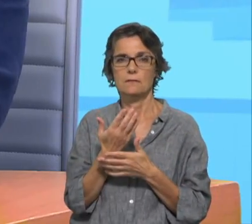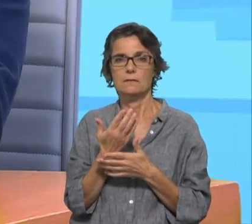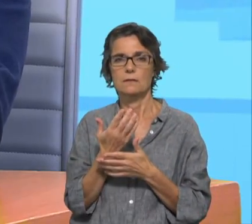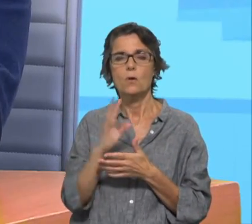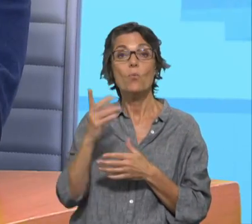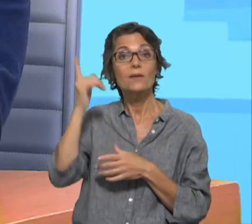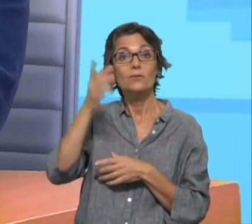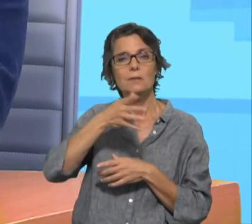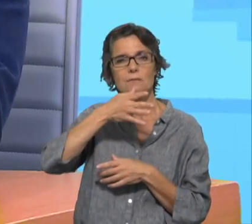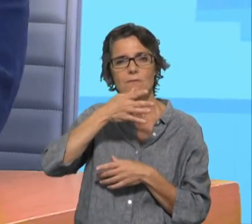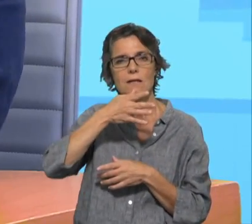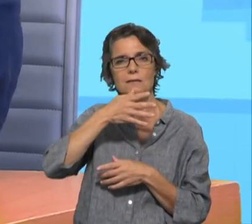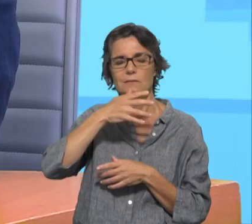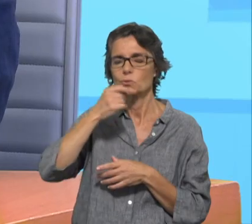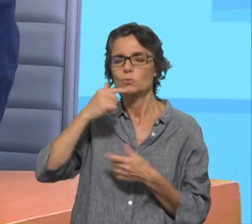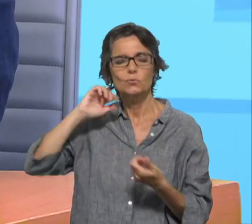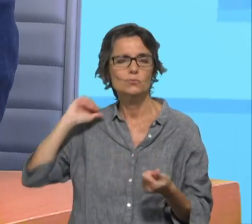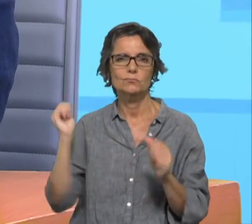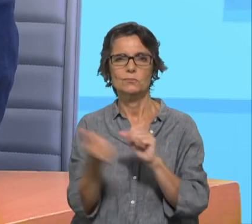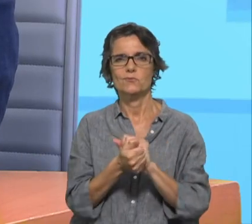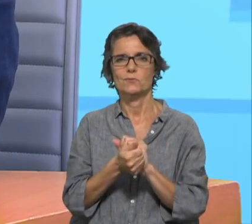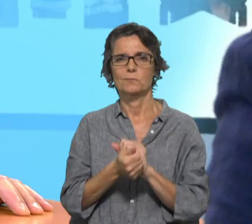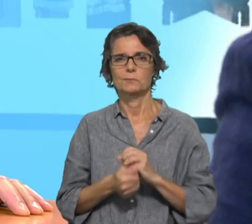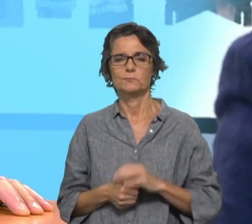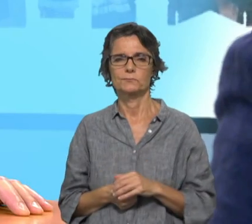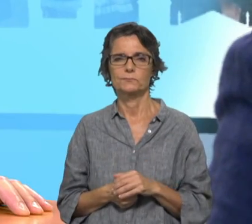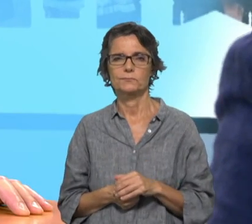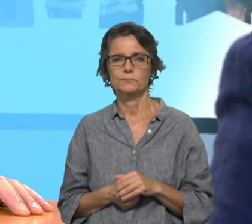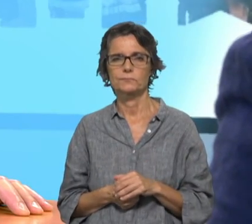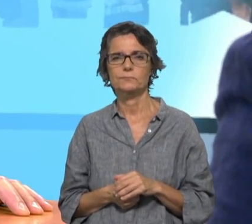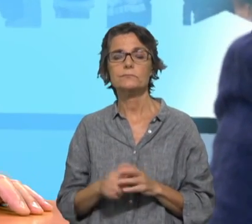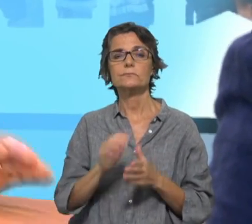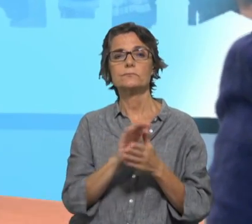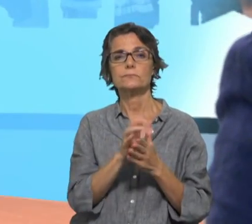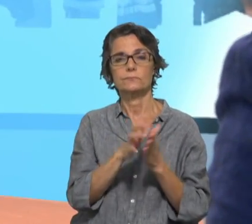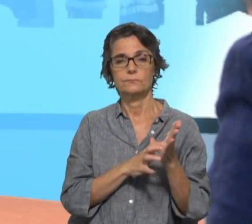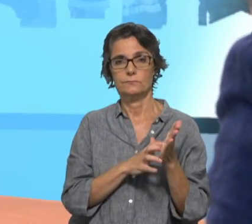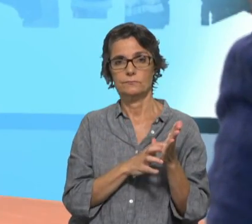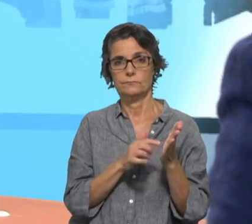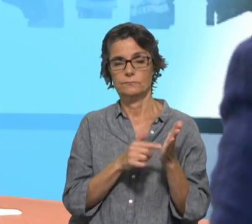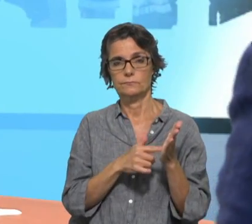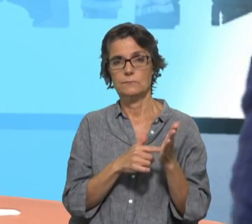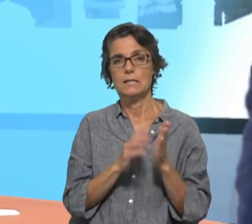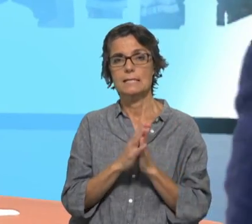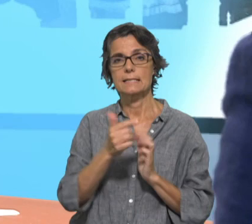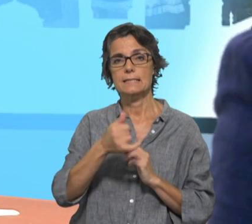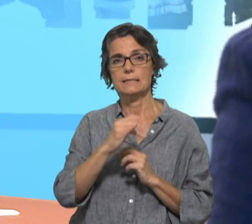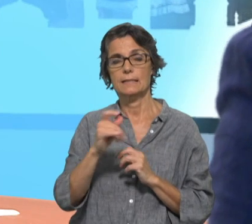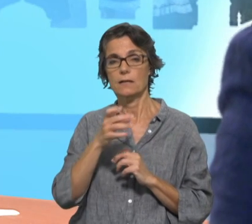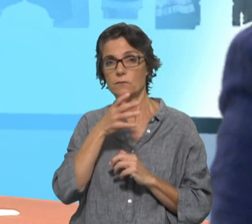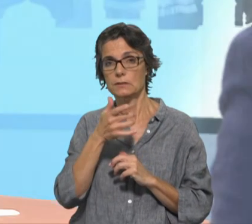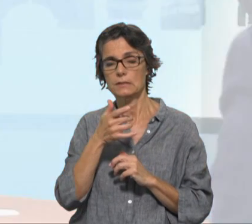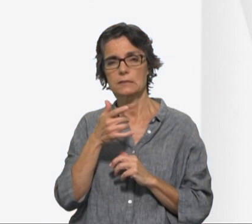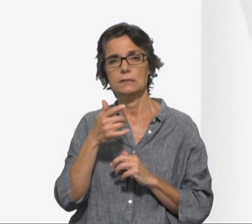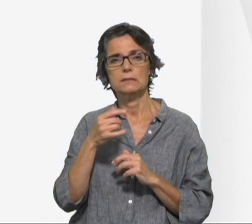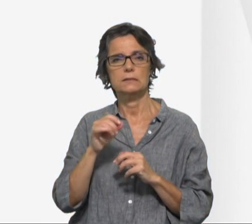fala, cria, transforma. E Santiago vem dizer na segunda leitura que isso acontece para todas as pessoas. Deus não faz exceção